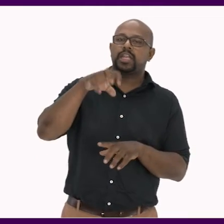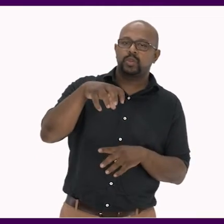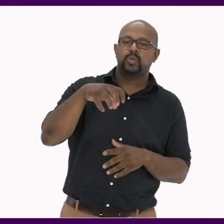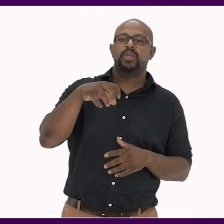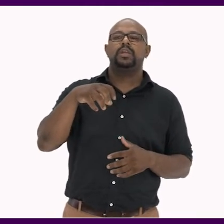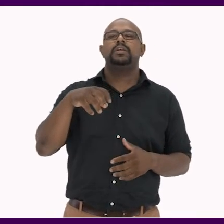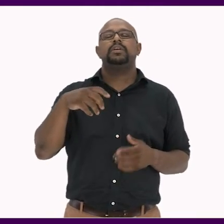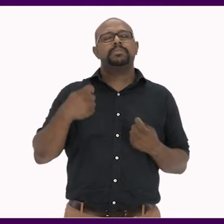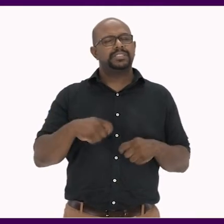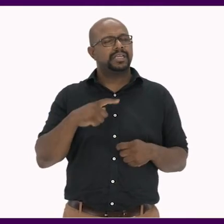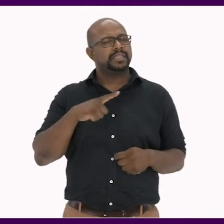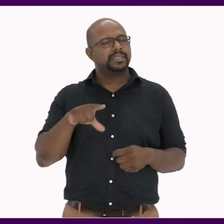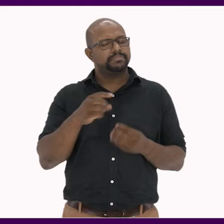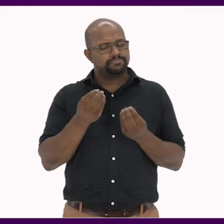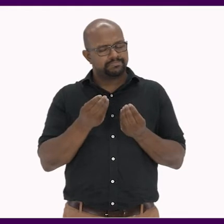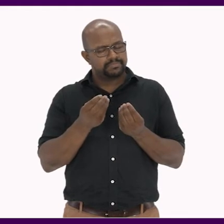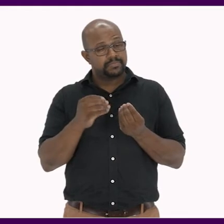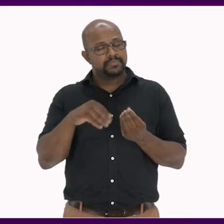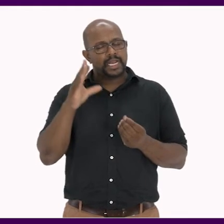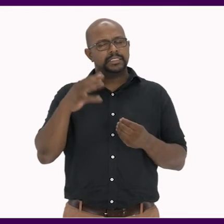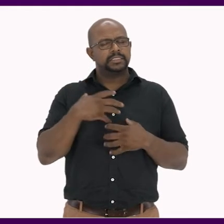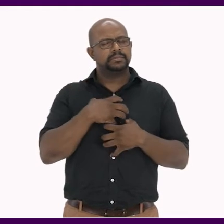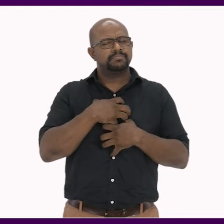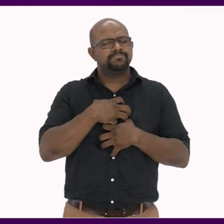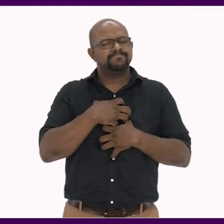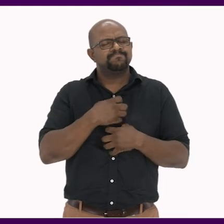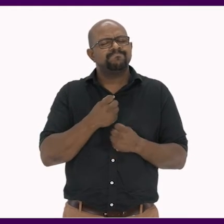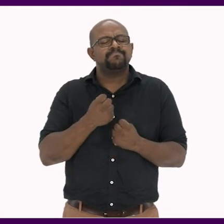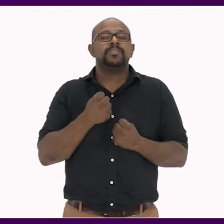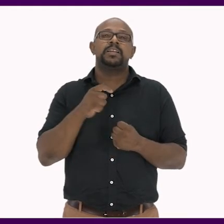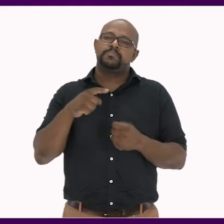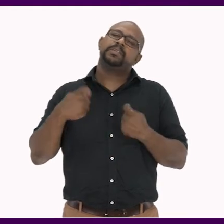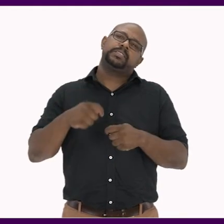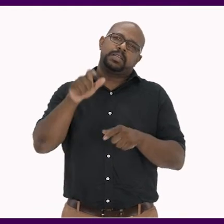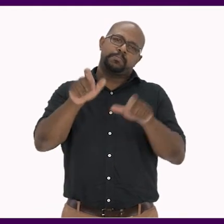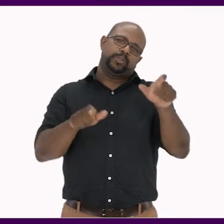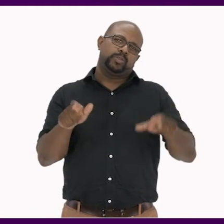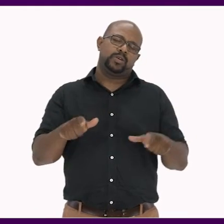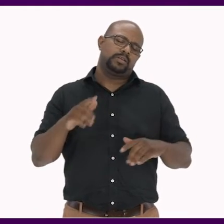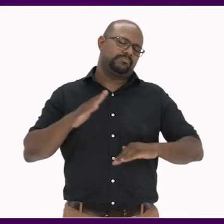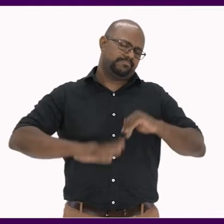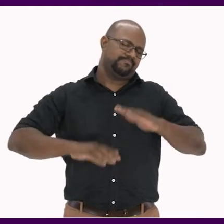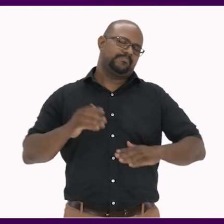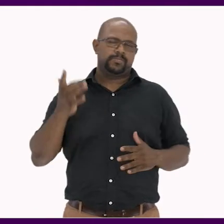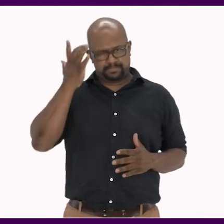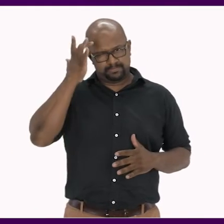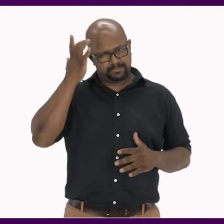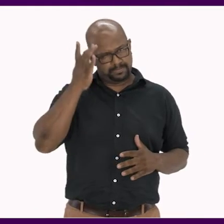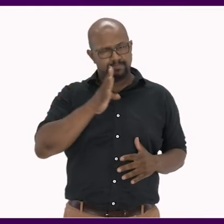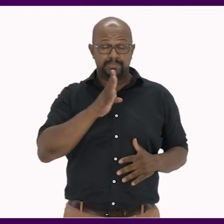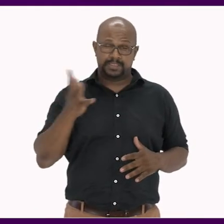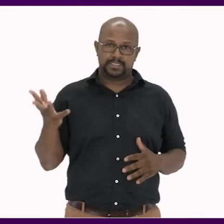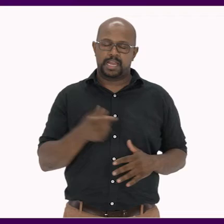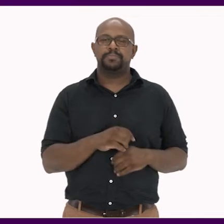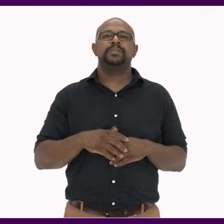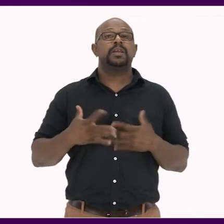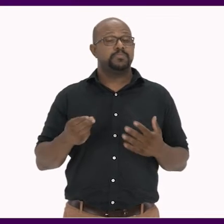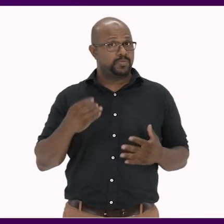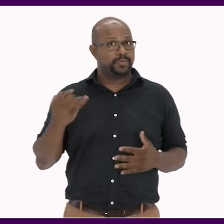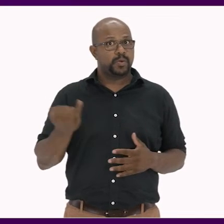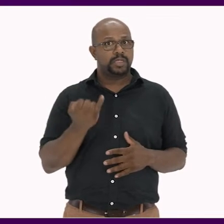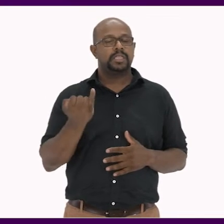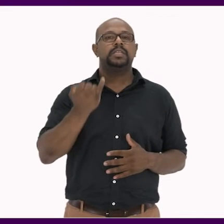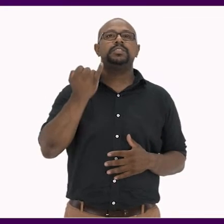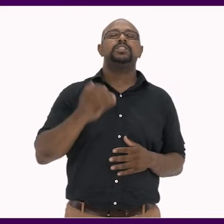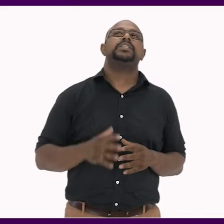objeto, enfim, tem que ter um pouco mais de densidade. Aí tem que ser feita por quem sabe fazer, né? Então é